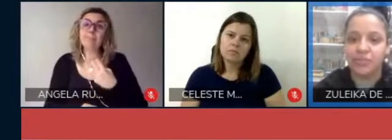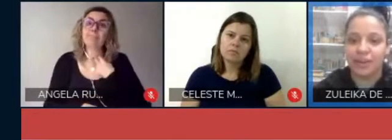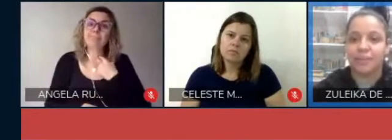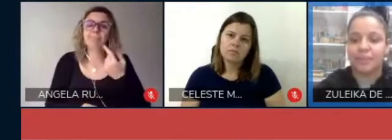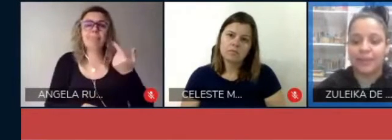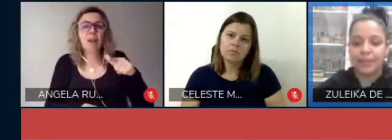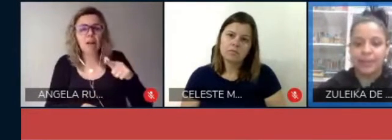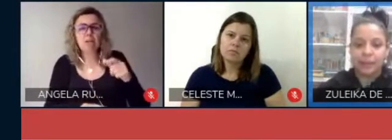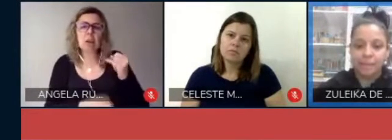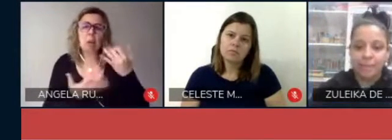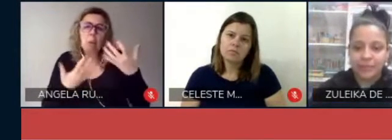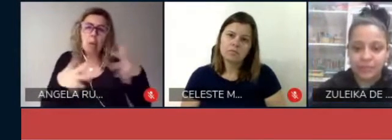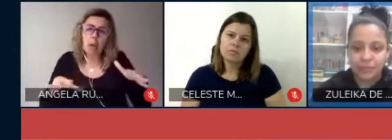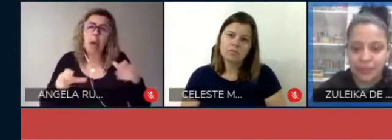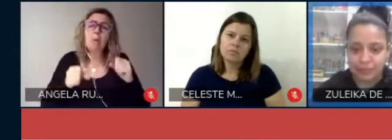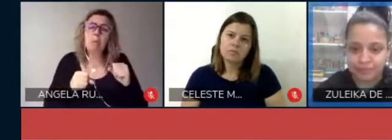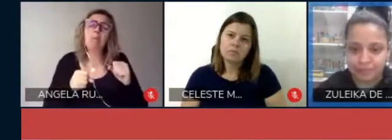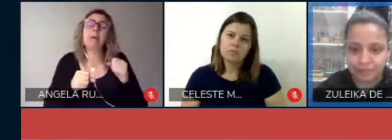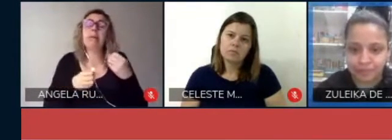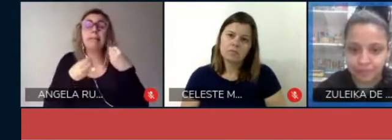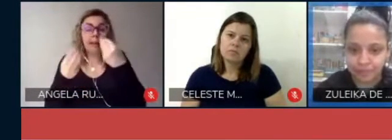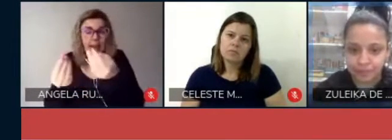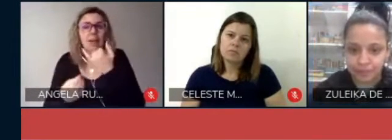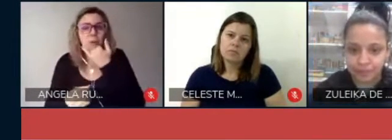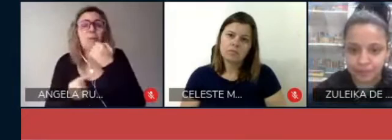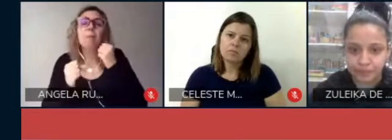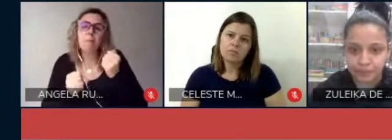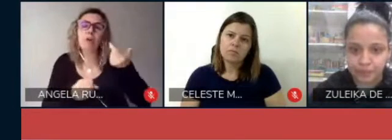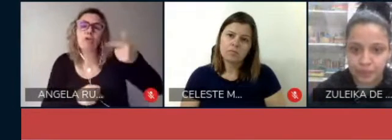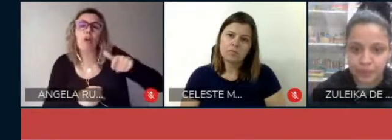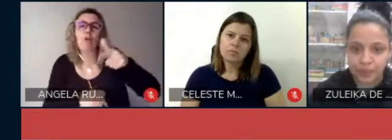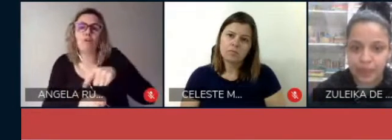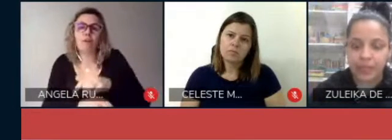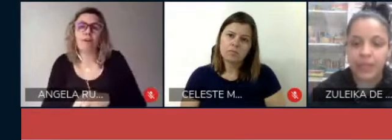quiser, pode renovar. Pode mudar.